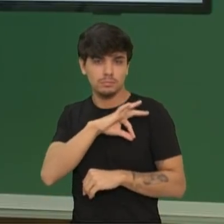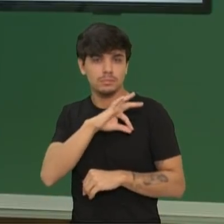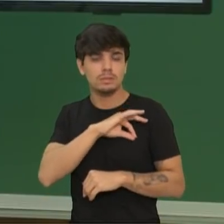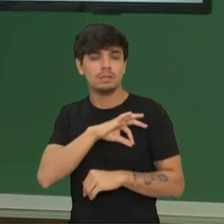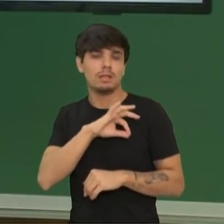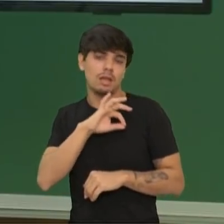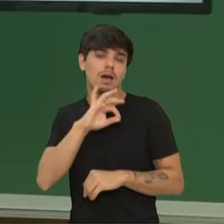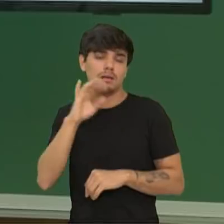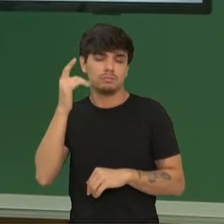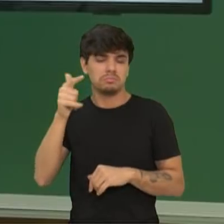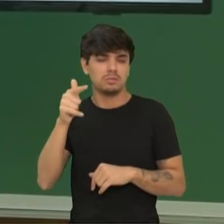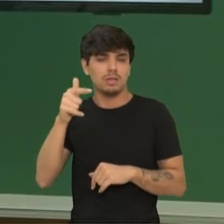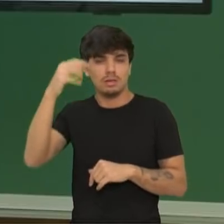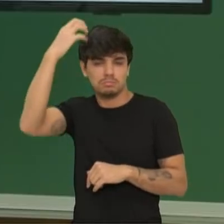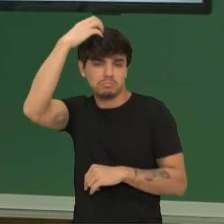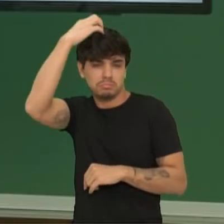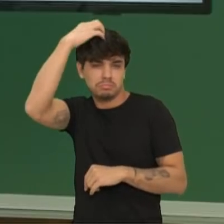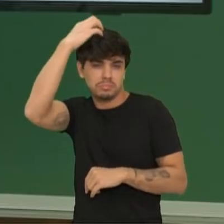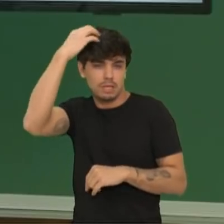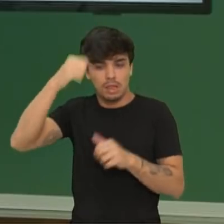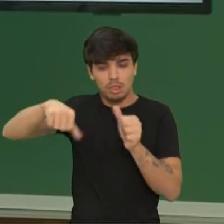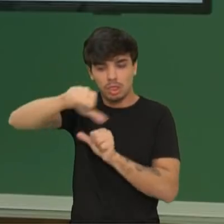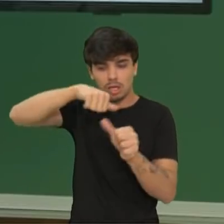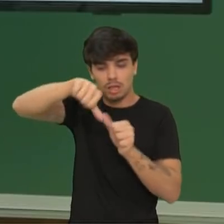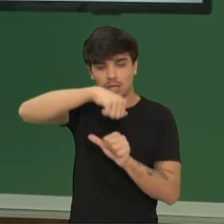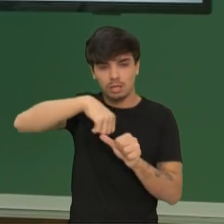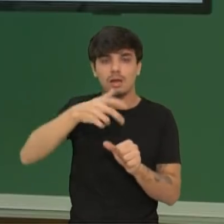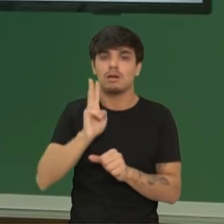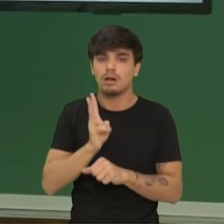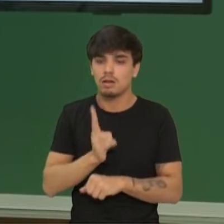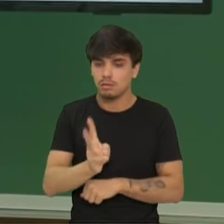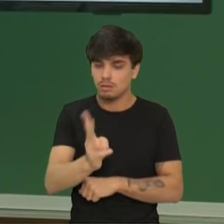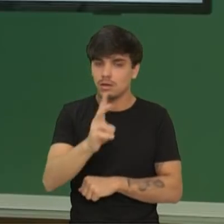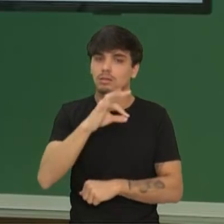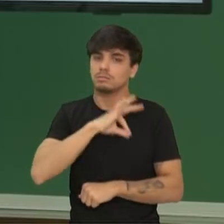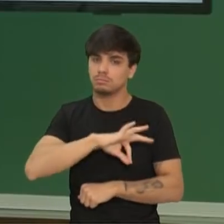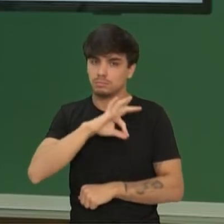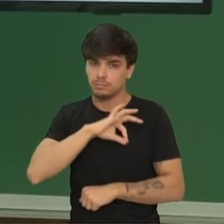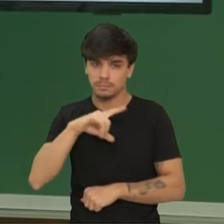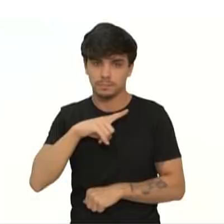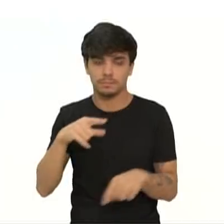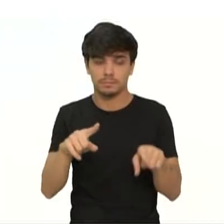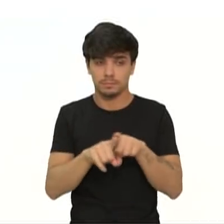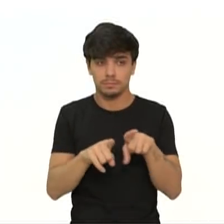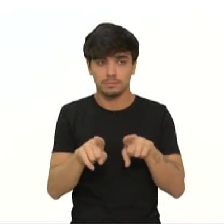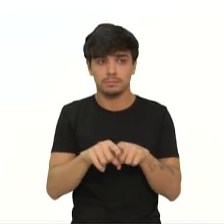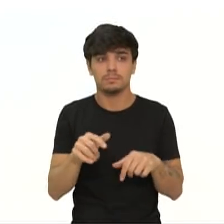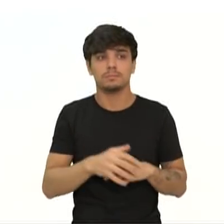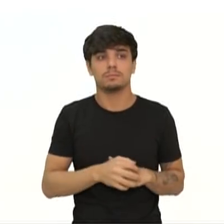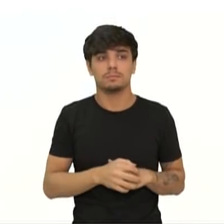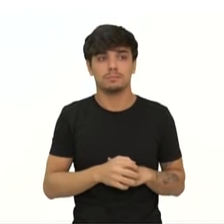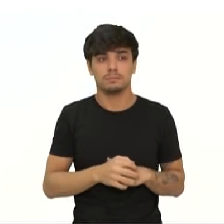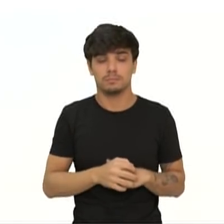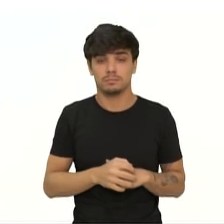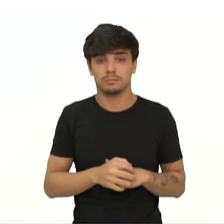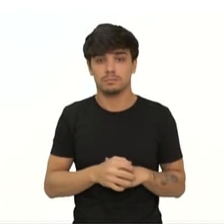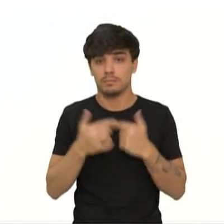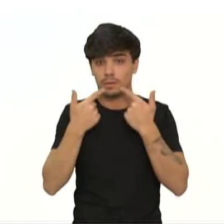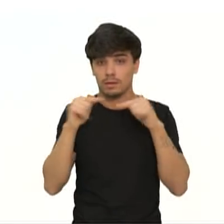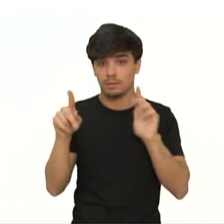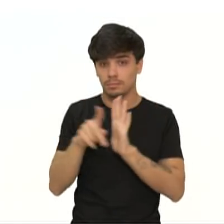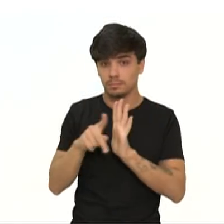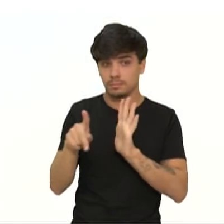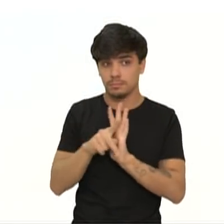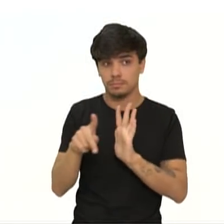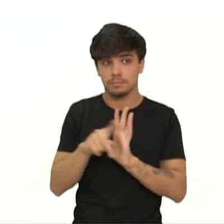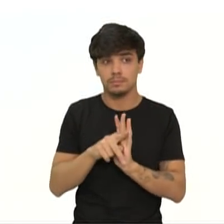e depois trocava de rei. Não. Agora ele era permanente e assalariado. Idioma oficial e criação